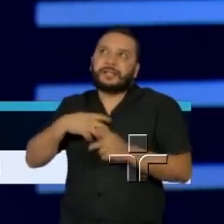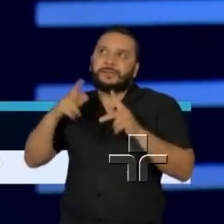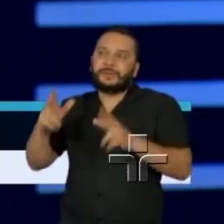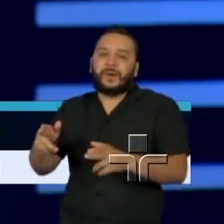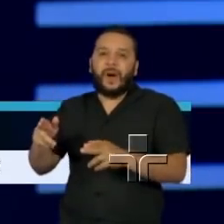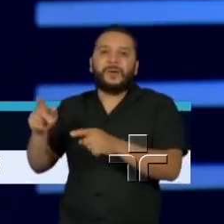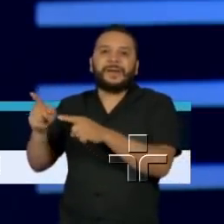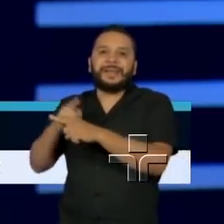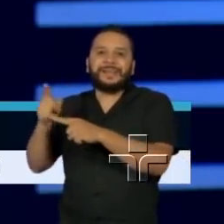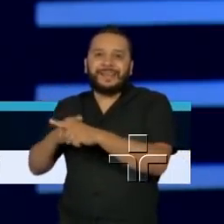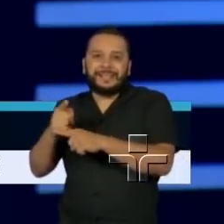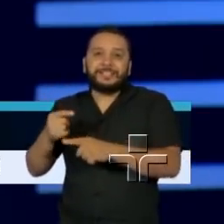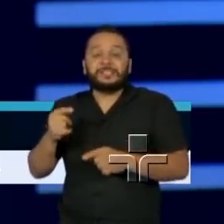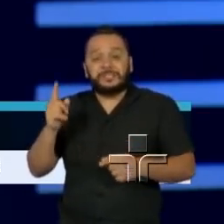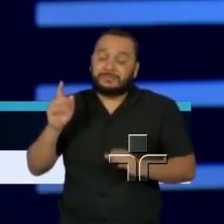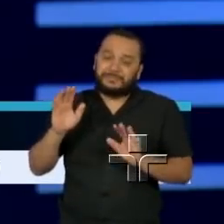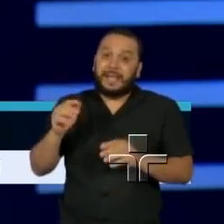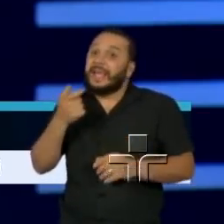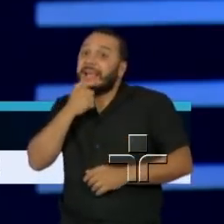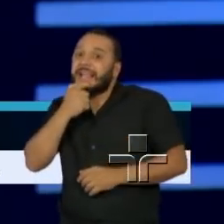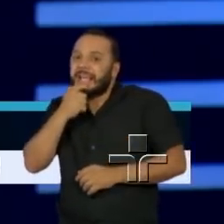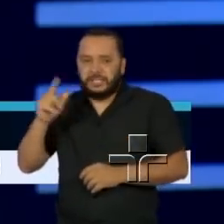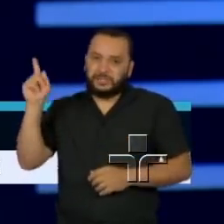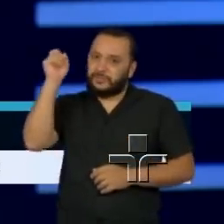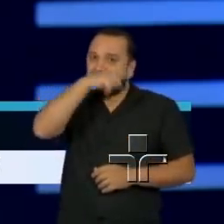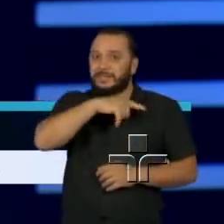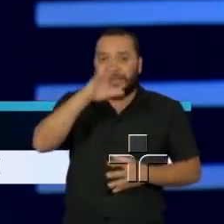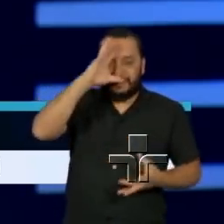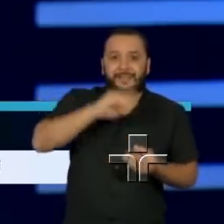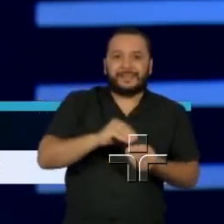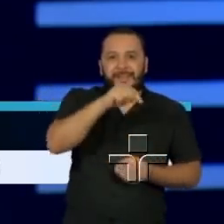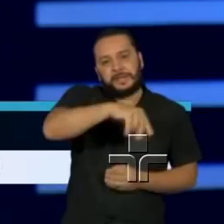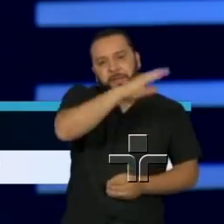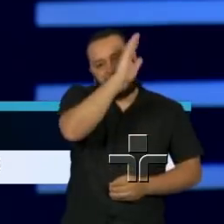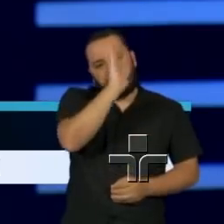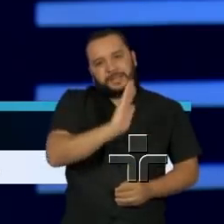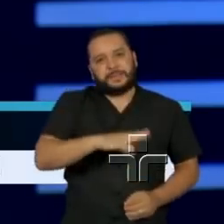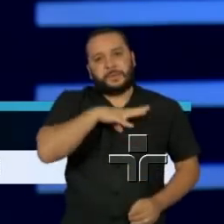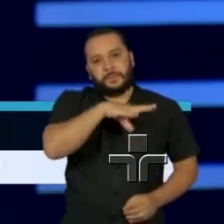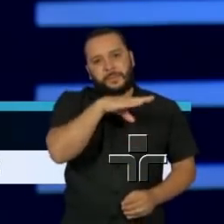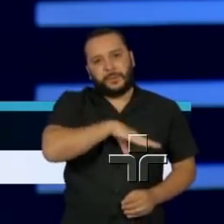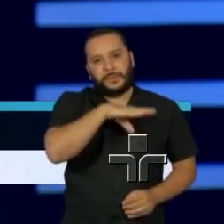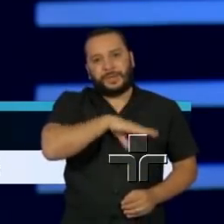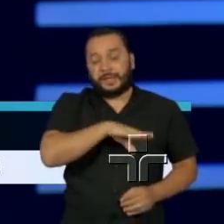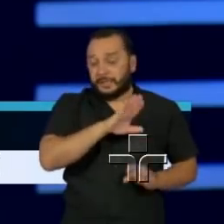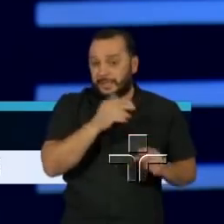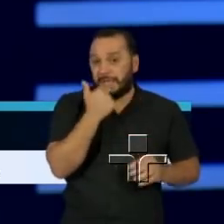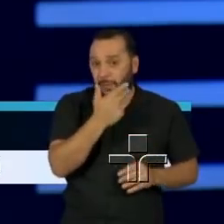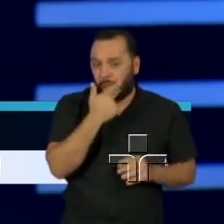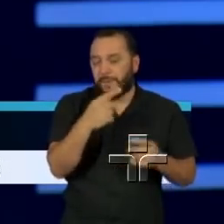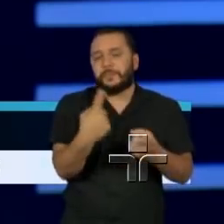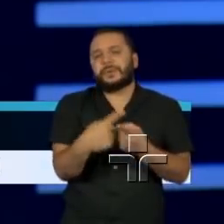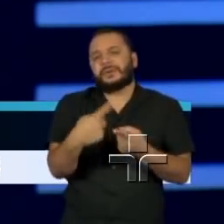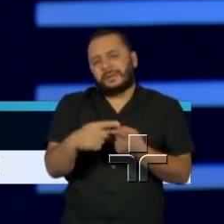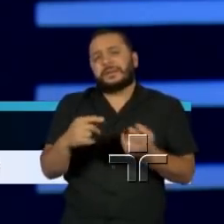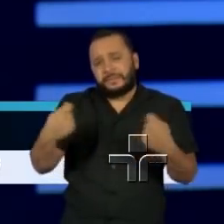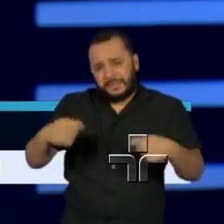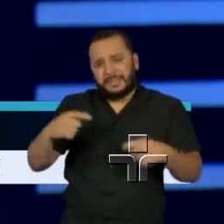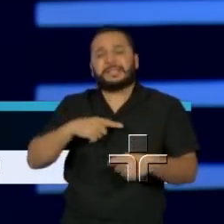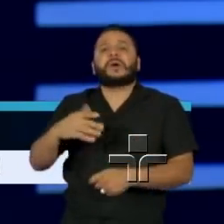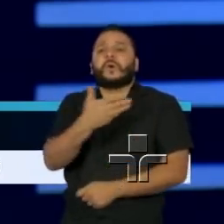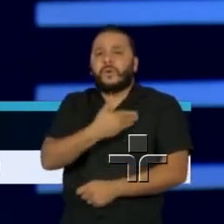Nós precisamos de mais Estado, de mais funcionários, desde que eles sejam capazes, eficientes, que trabalham e que